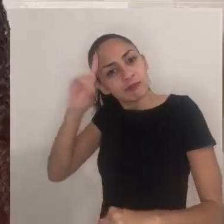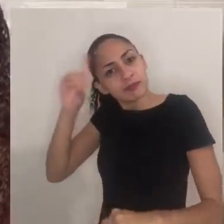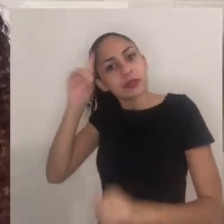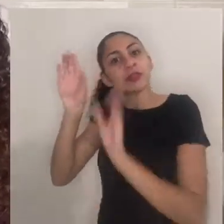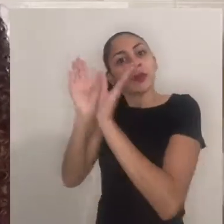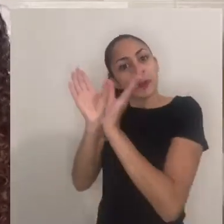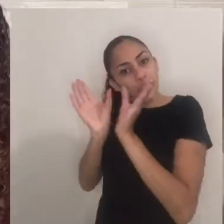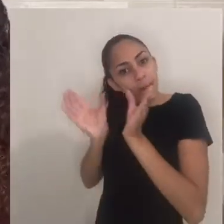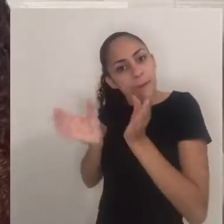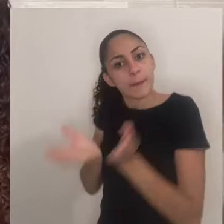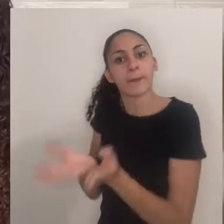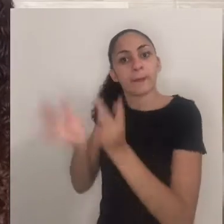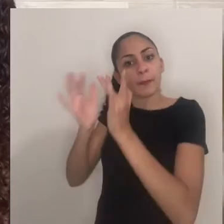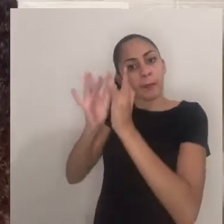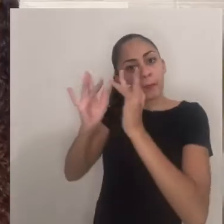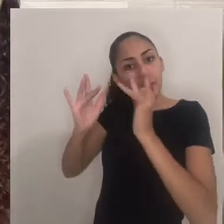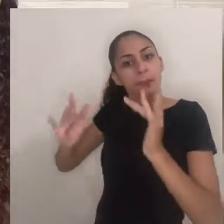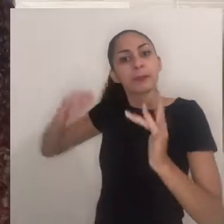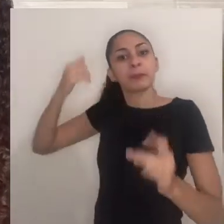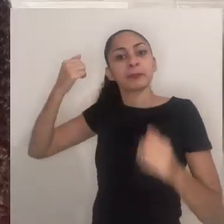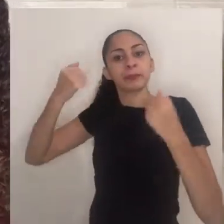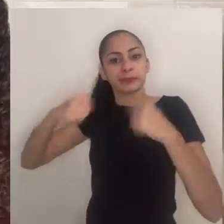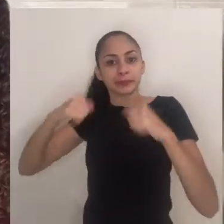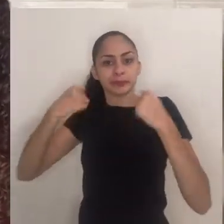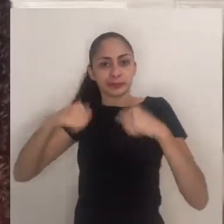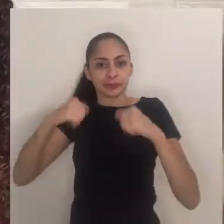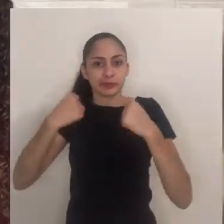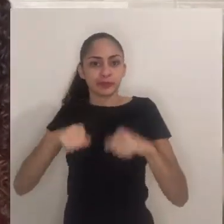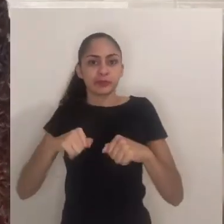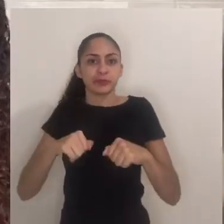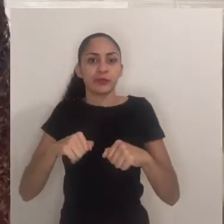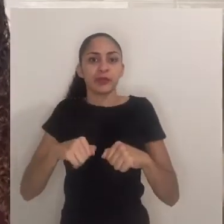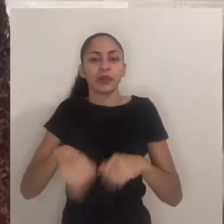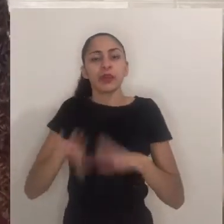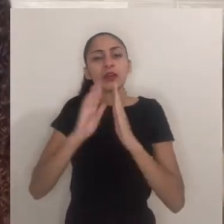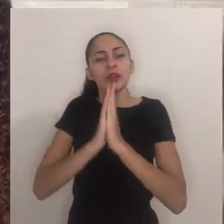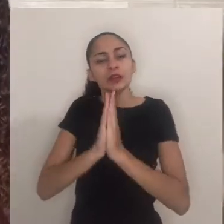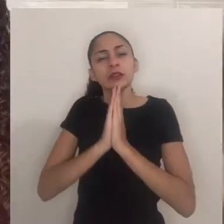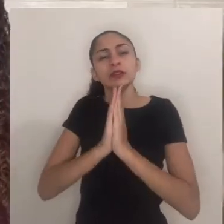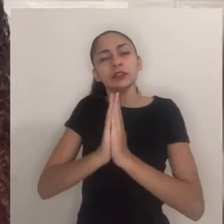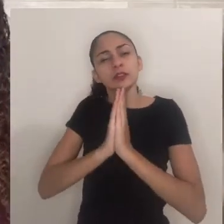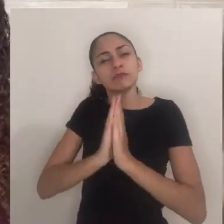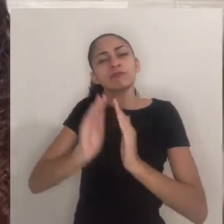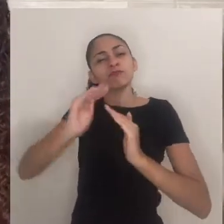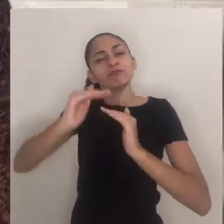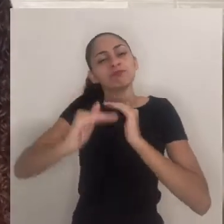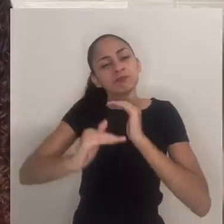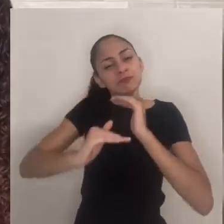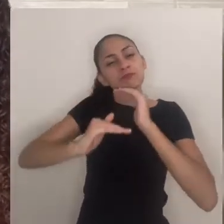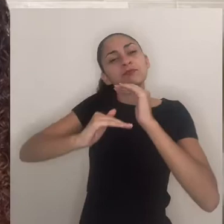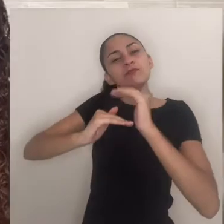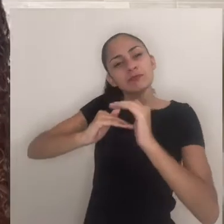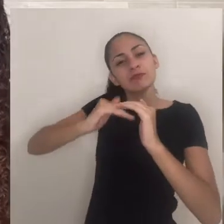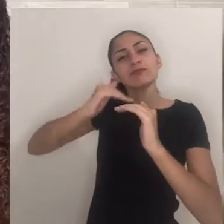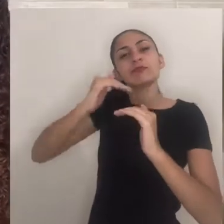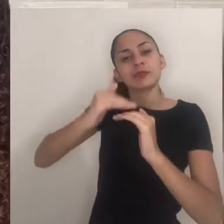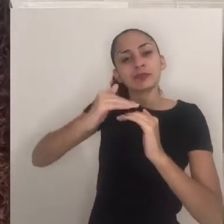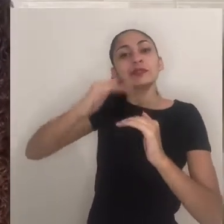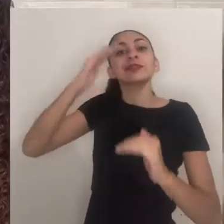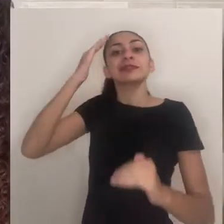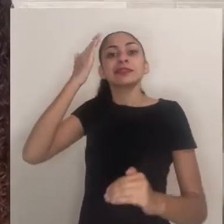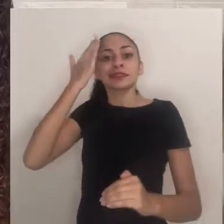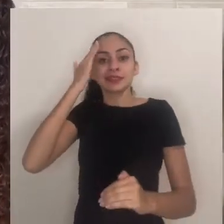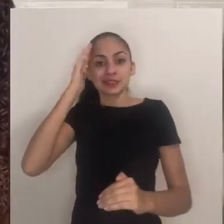necessitamos de ter comunhão com Ele. Além disso, à medida que a gente ora e que a gente desempenha essa vida de oração, a